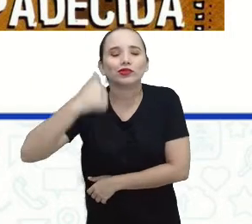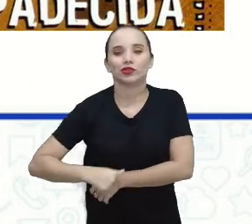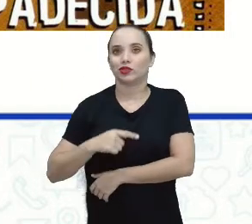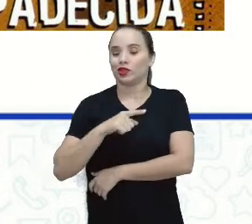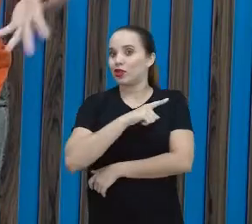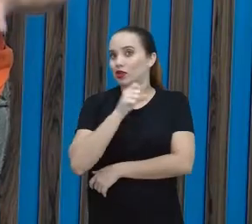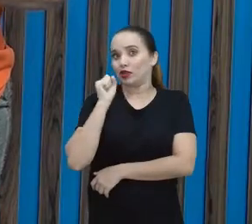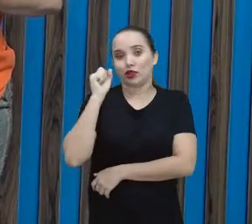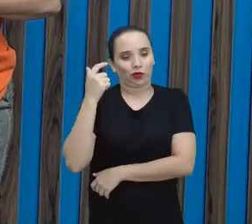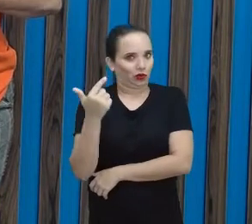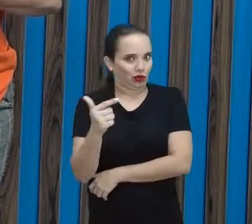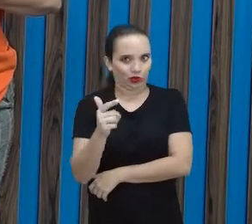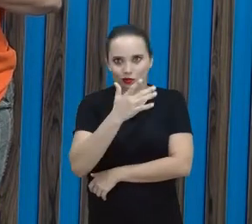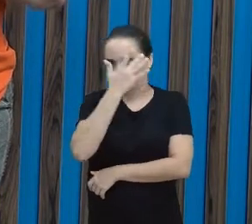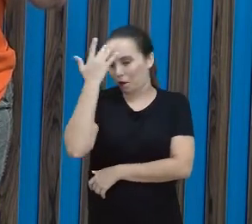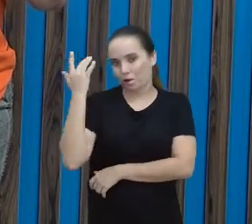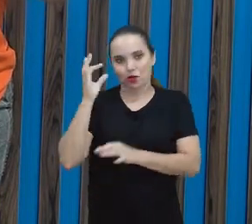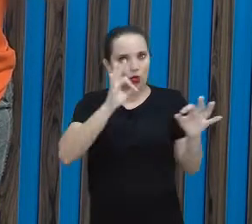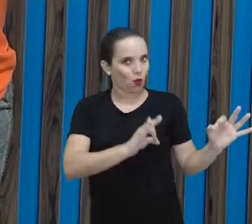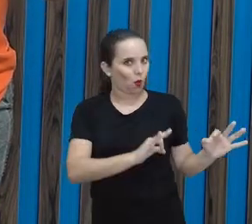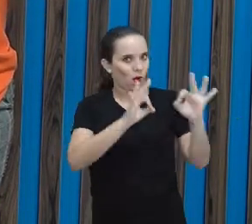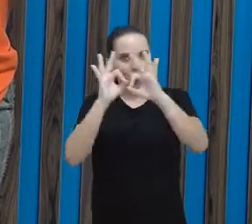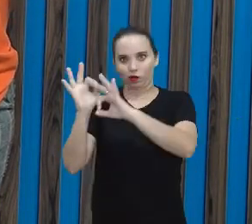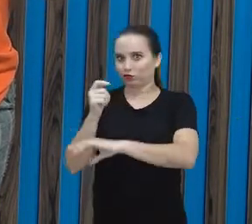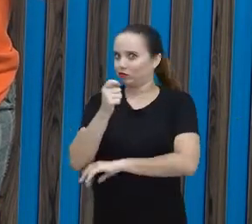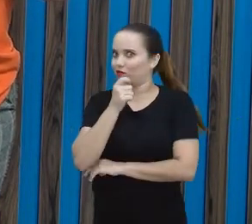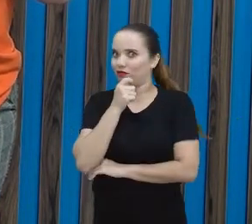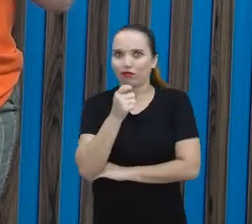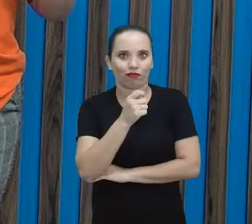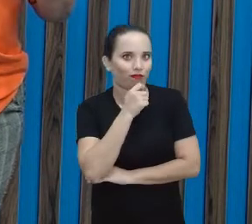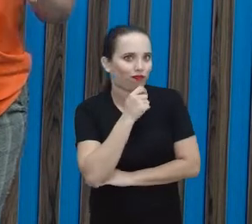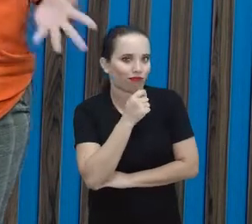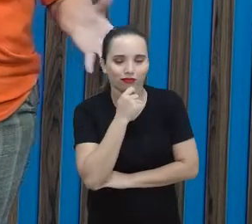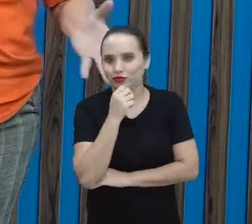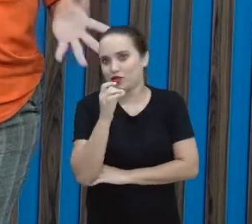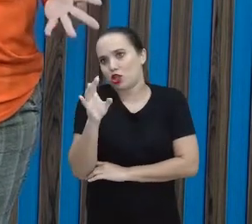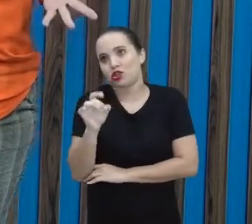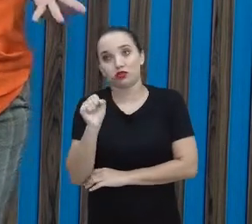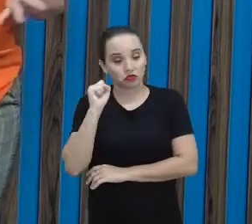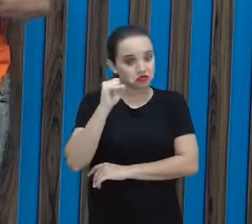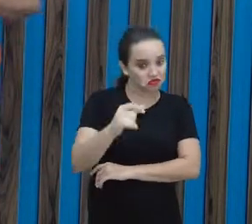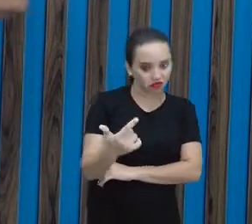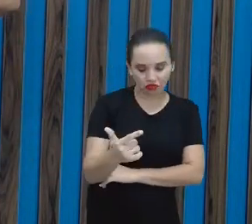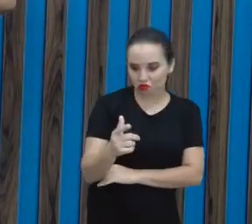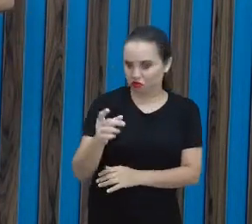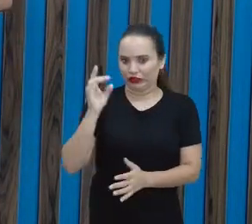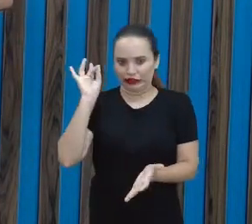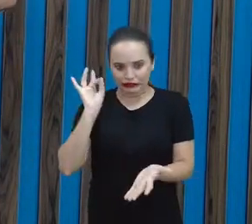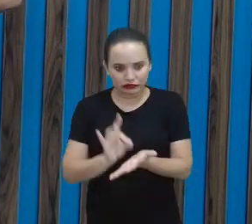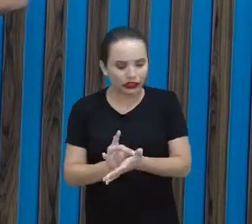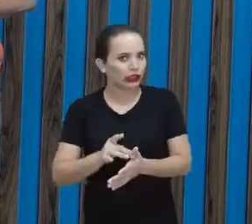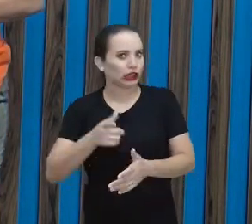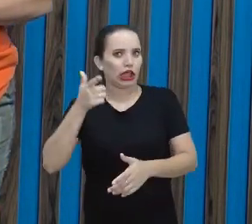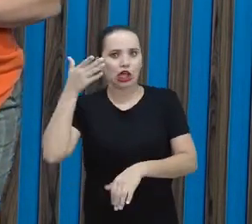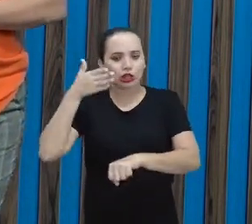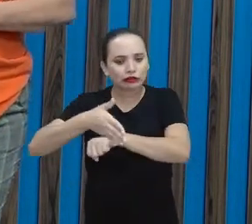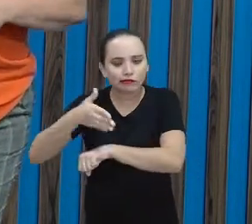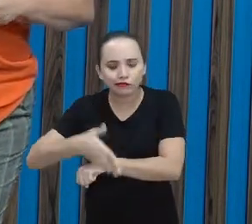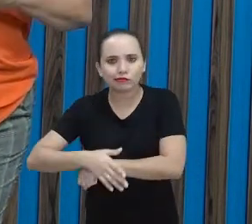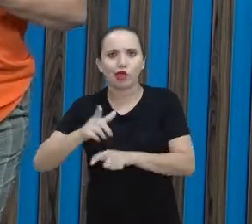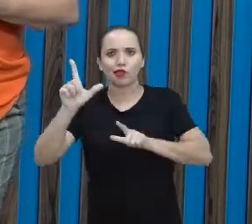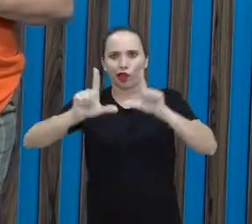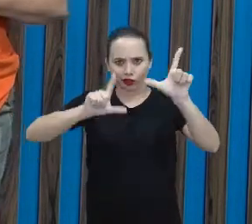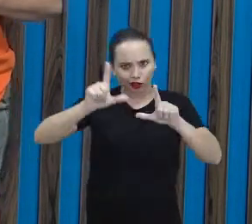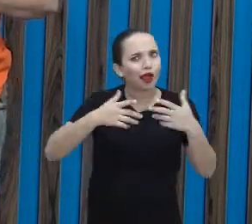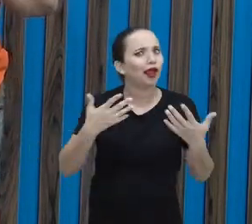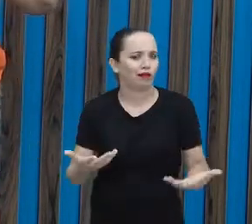nesse país que não tenha visto. Eu acho que só quem não tem nenhum acesso à televisão mesmo é que não viu esse filme. E